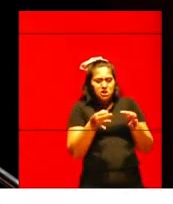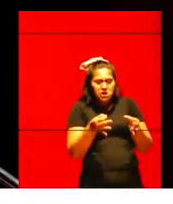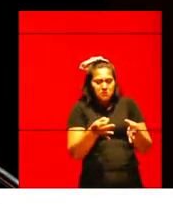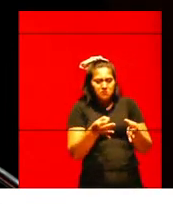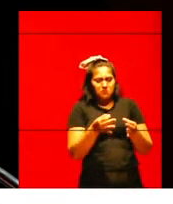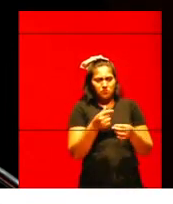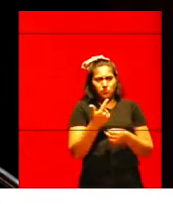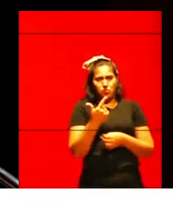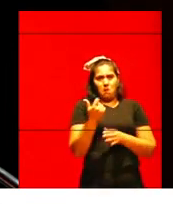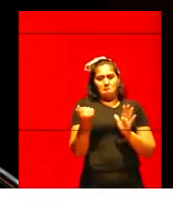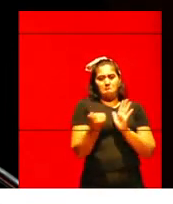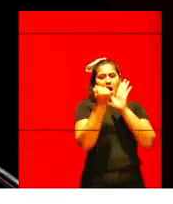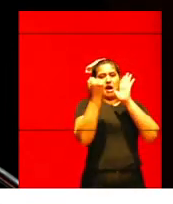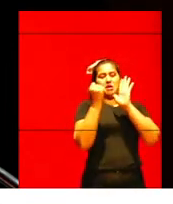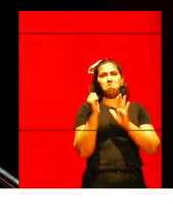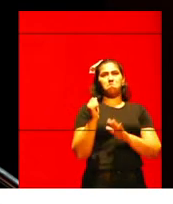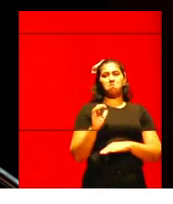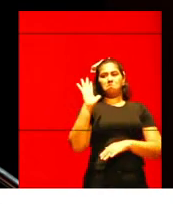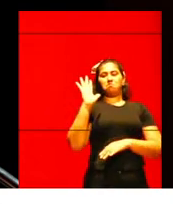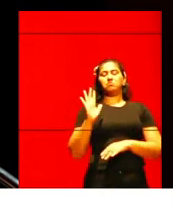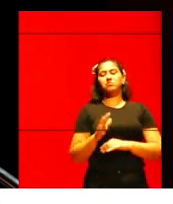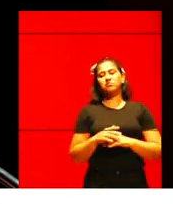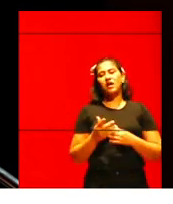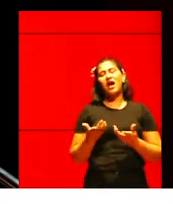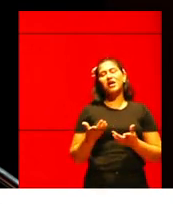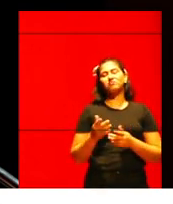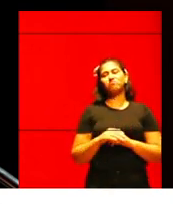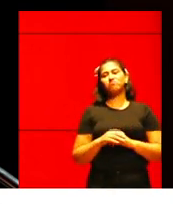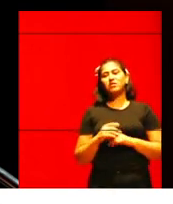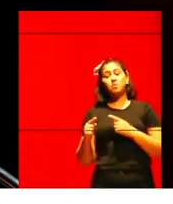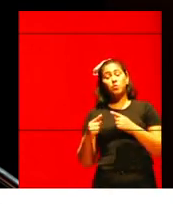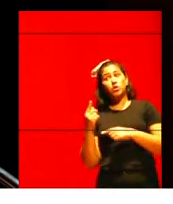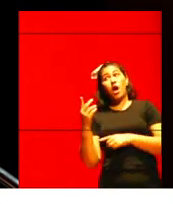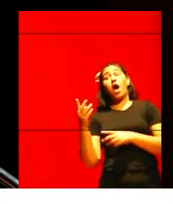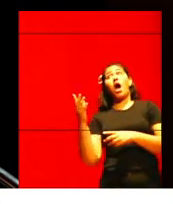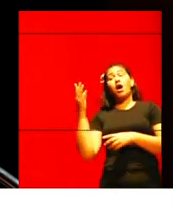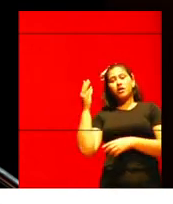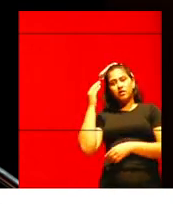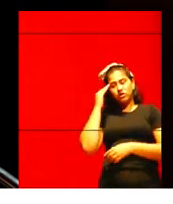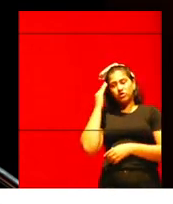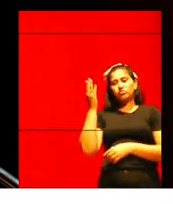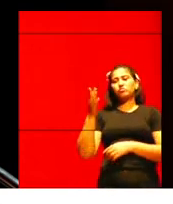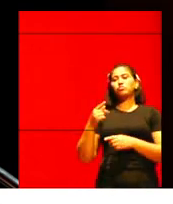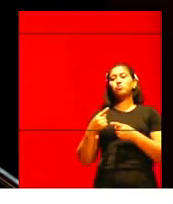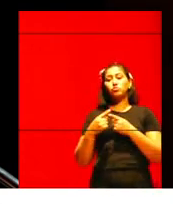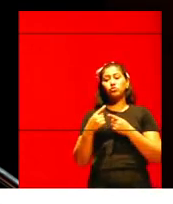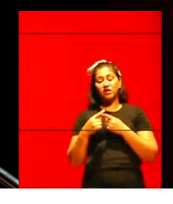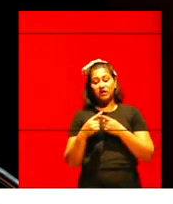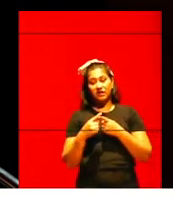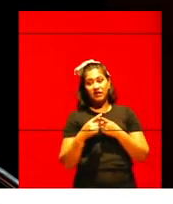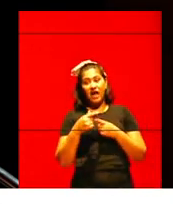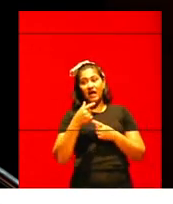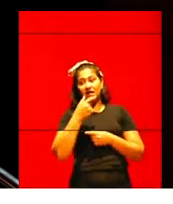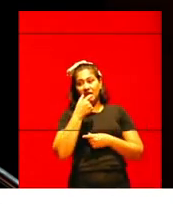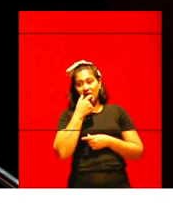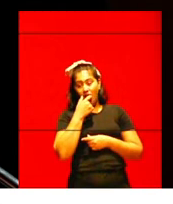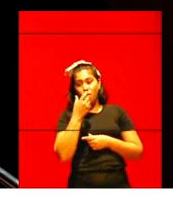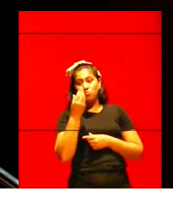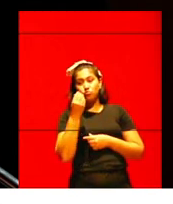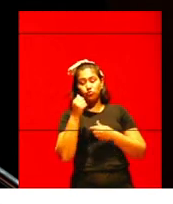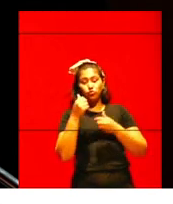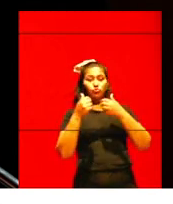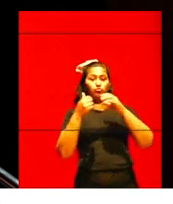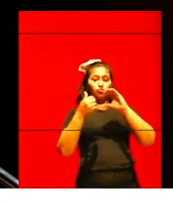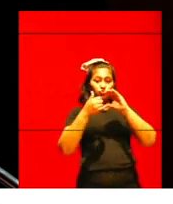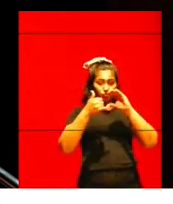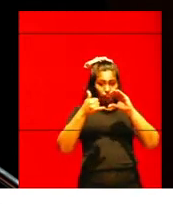não tem nada a ver, tá? Eu entendi o que ela falou. Só que a bolacha lá, a água sal, ela é rica em um carboidrato